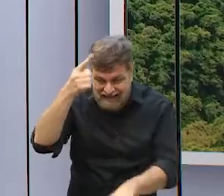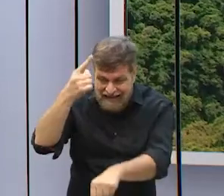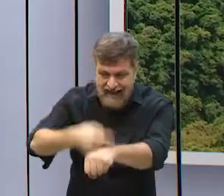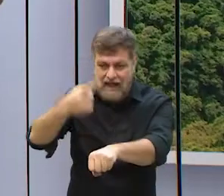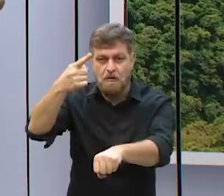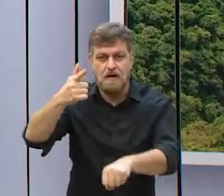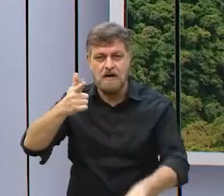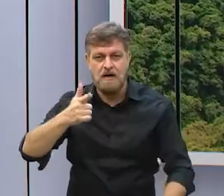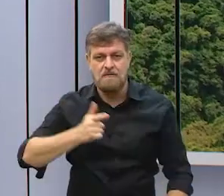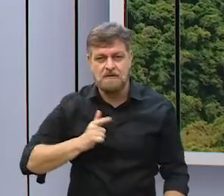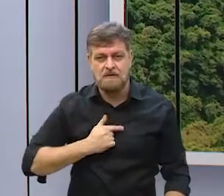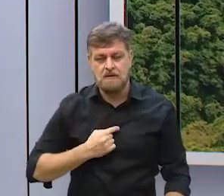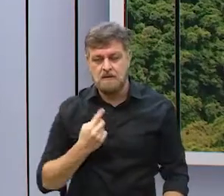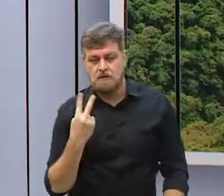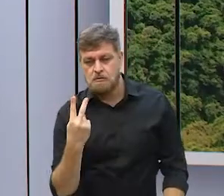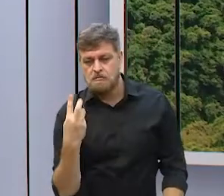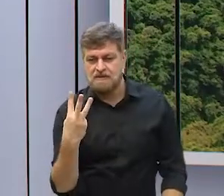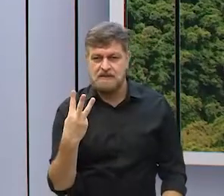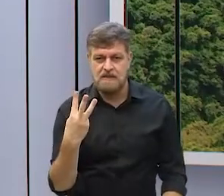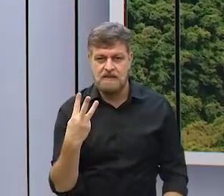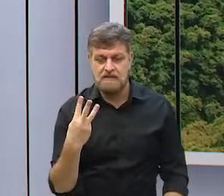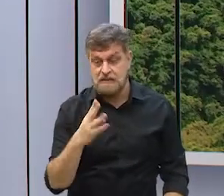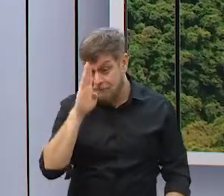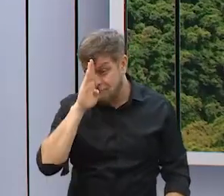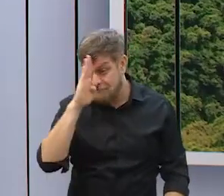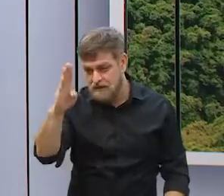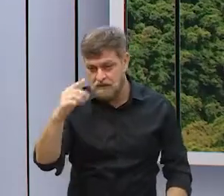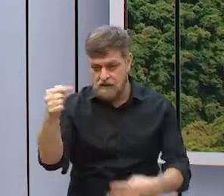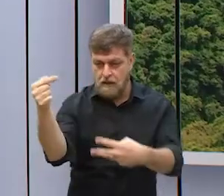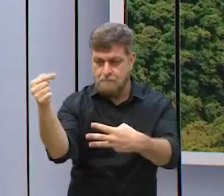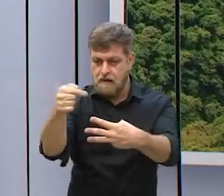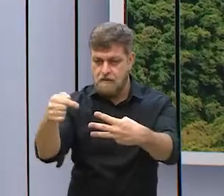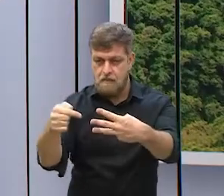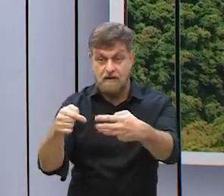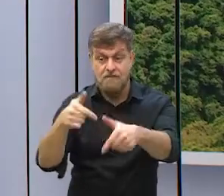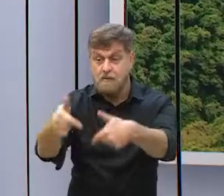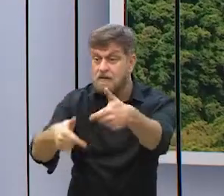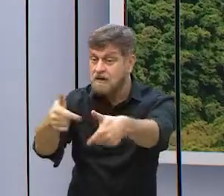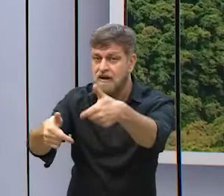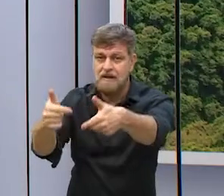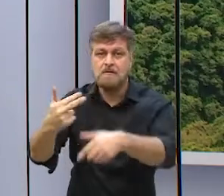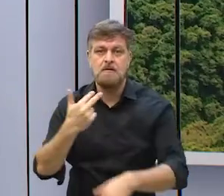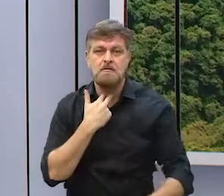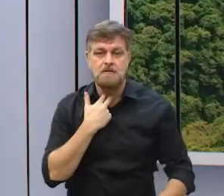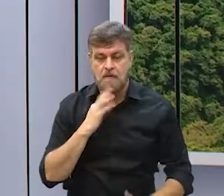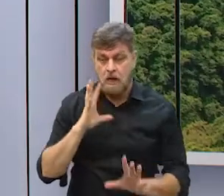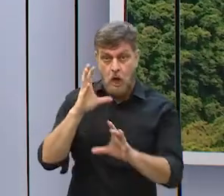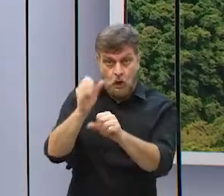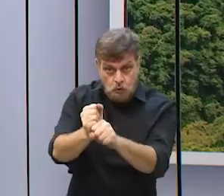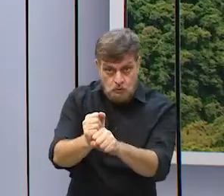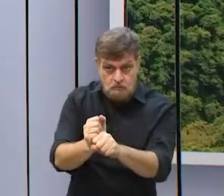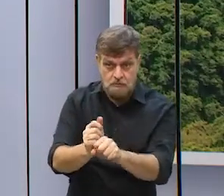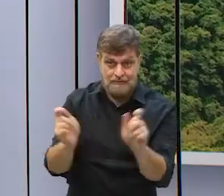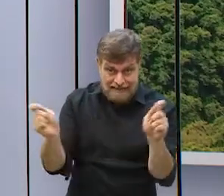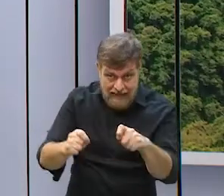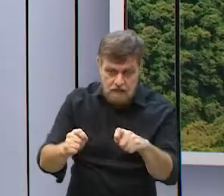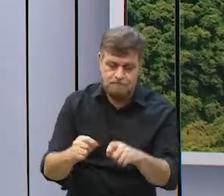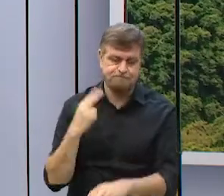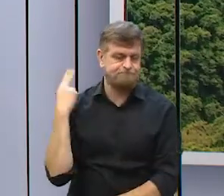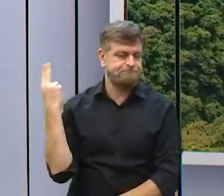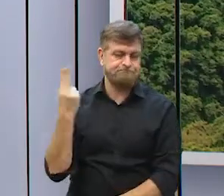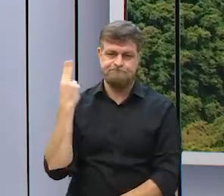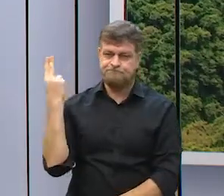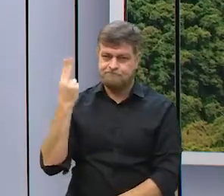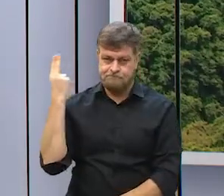momento, 1, 2, 3 ou mais prioridades. E vamos trabalhando. Não dá para fazer tudo de uma vez. A gente sabe disso, né?